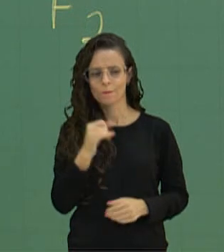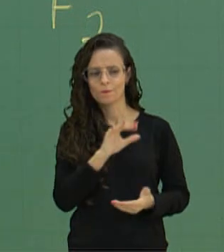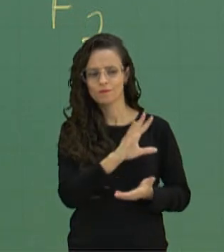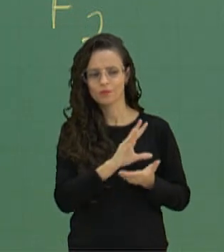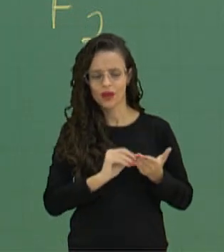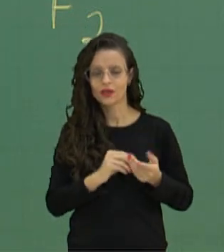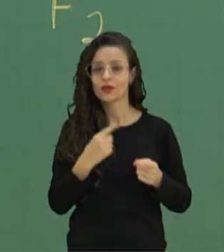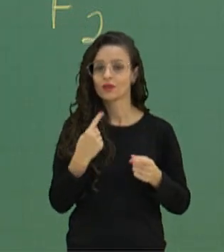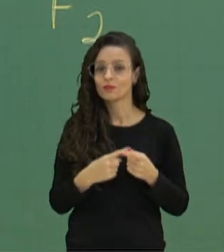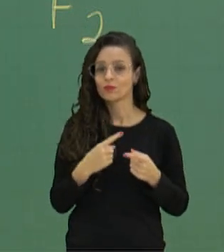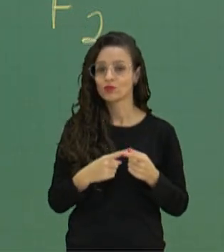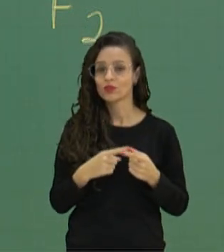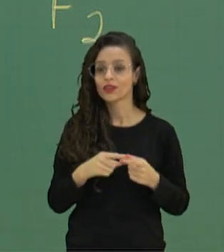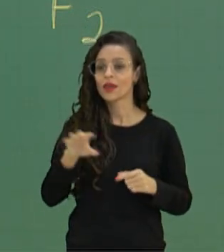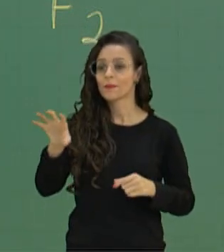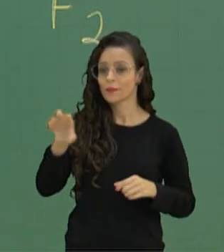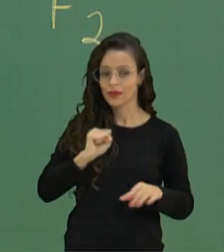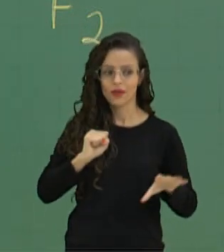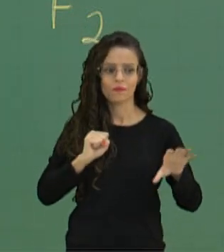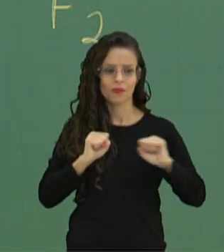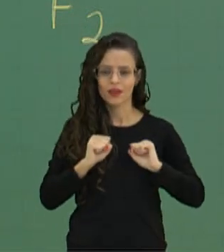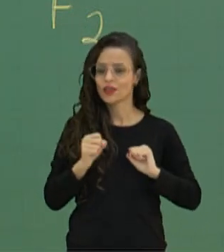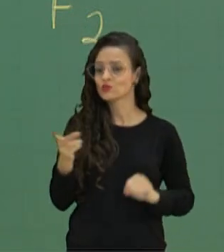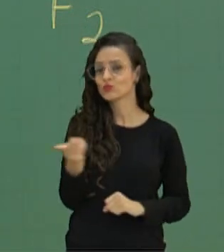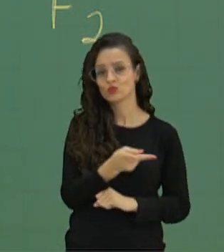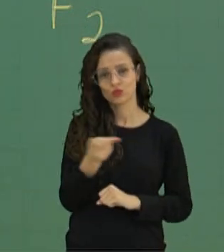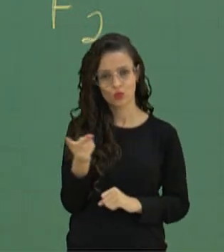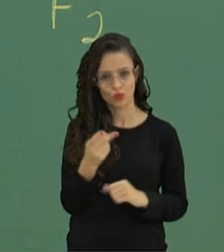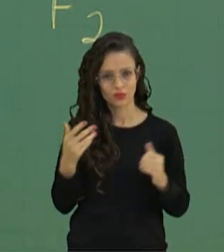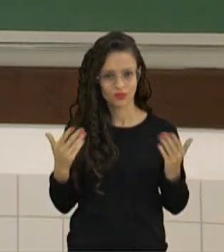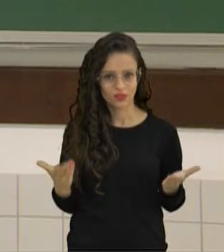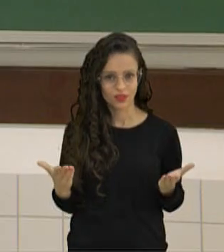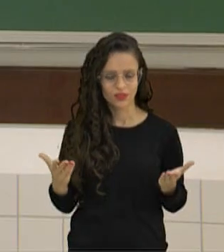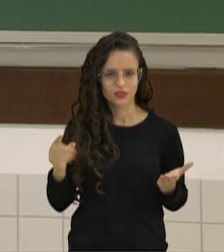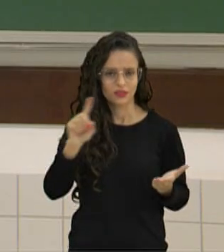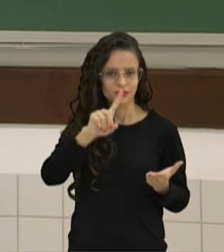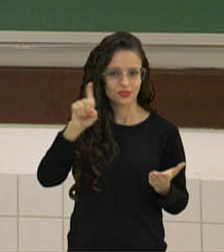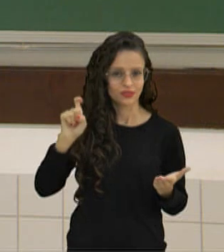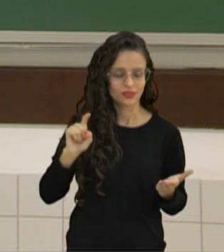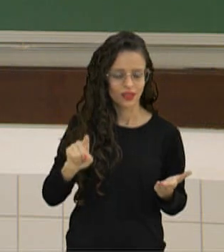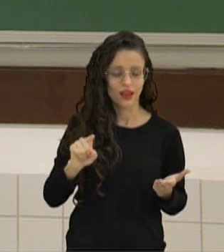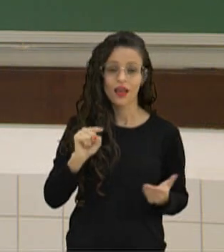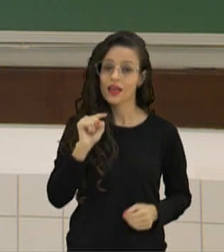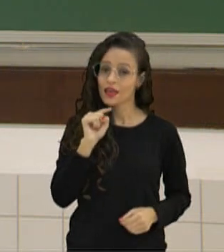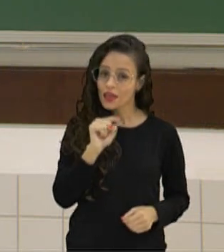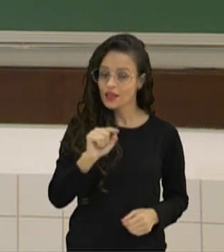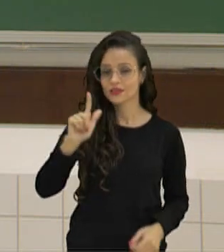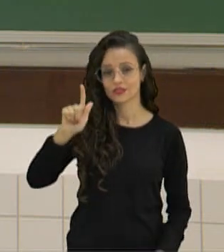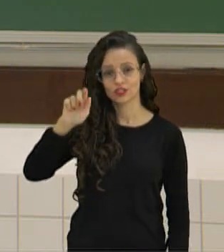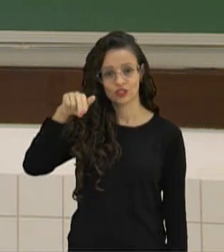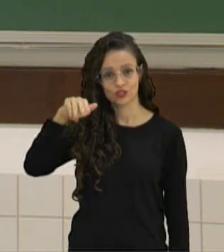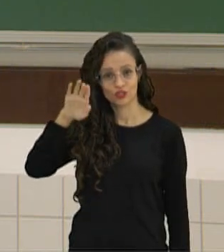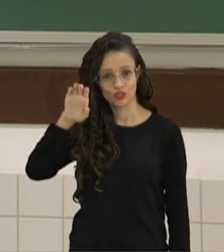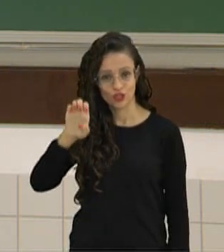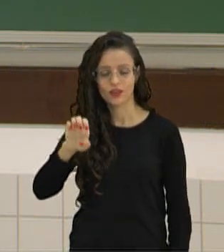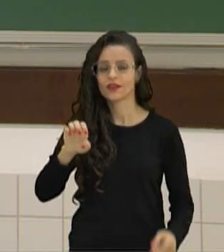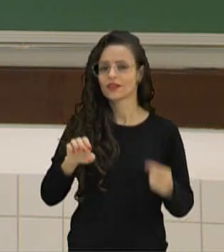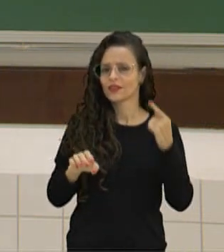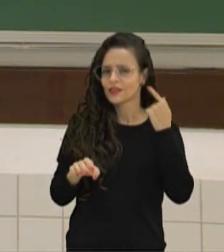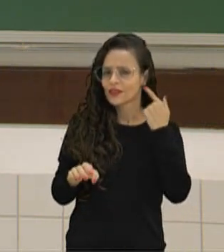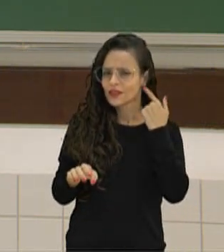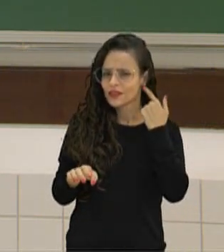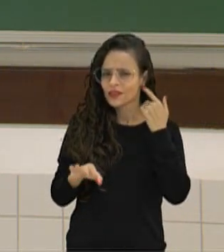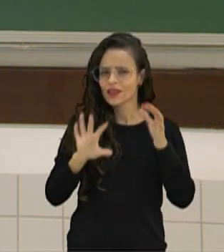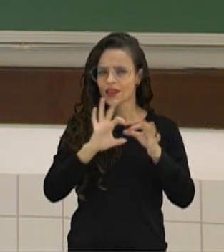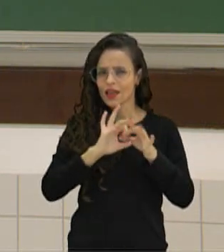Eu recebi o gene dos dois. Será então que esse gene do lobo solto é